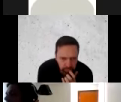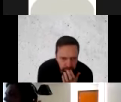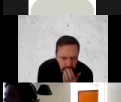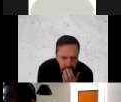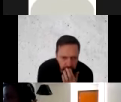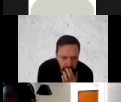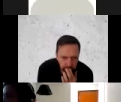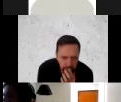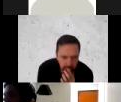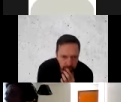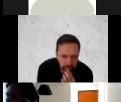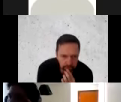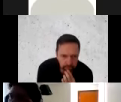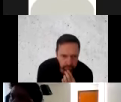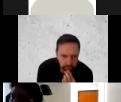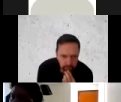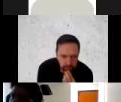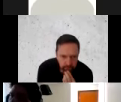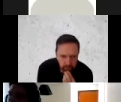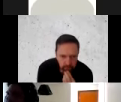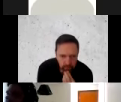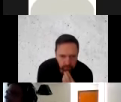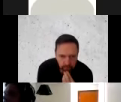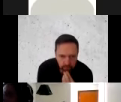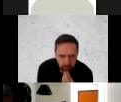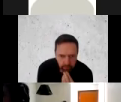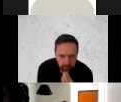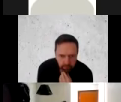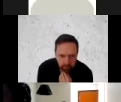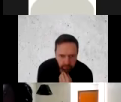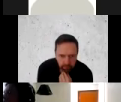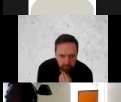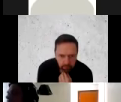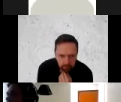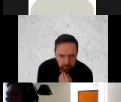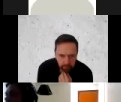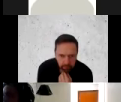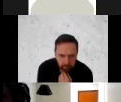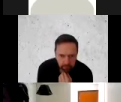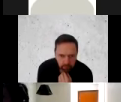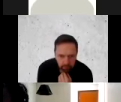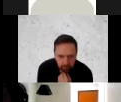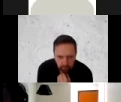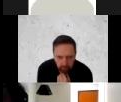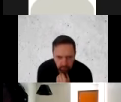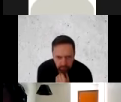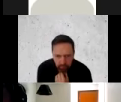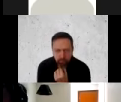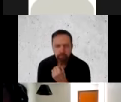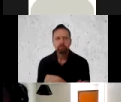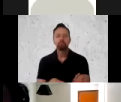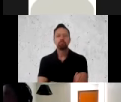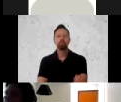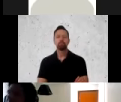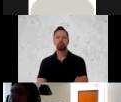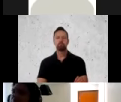que o Thiago apresentou, o segundo modelo, no qual ele utiliza o potencial de extrajurisdição, que é aquela variável criada